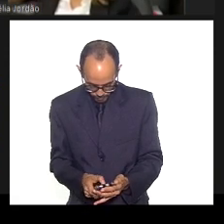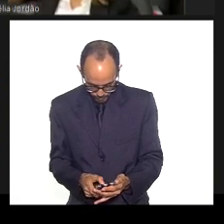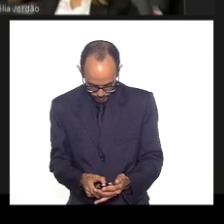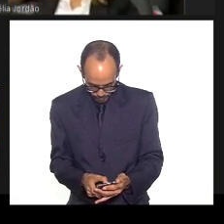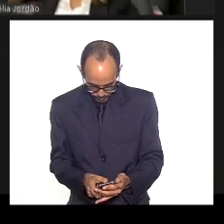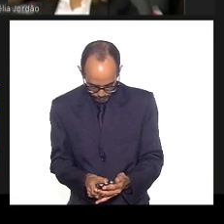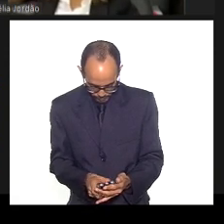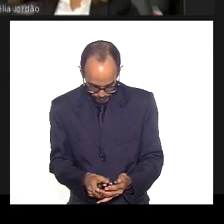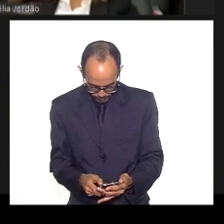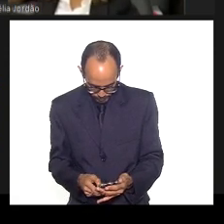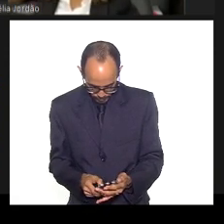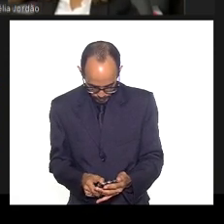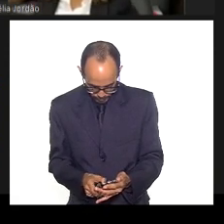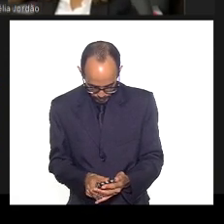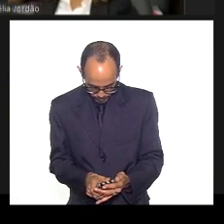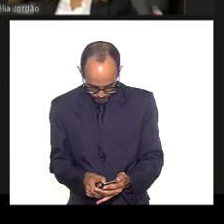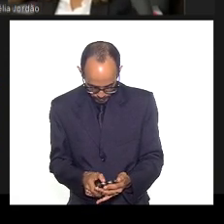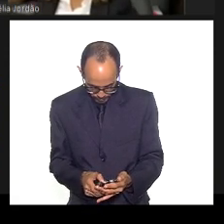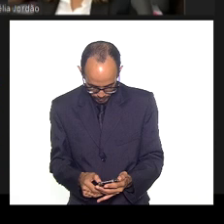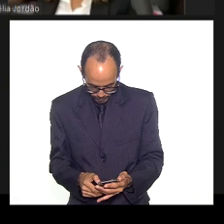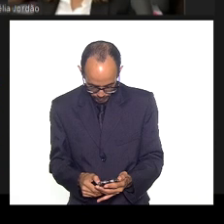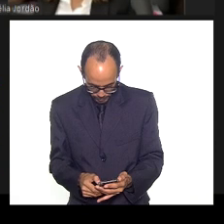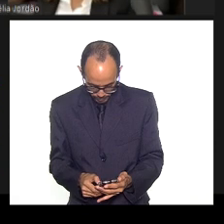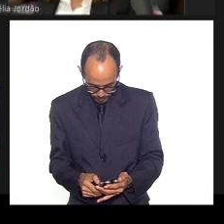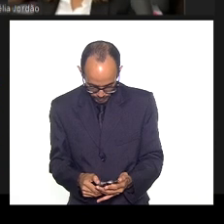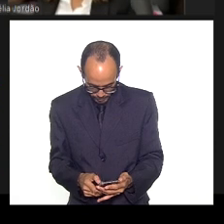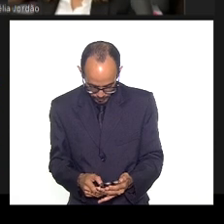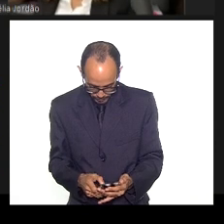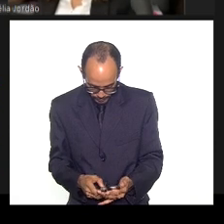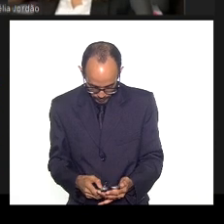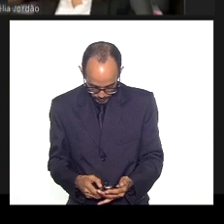presidente. Na próxima quinta-feira, não é feriado?